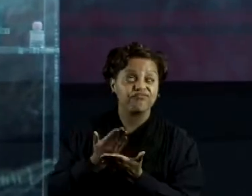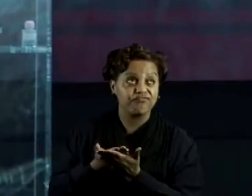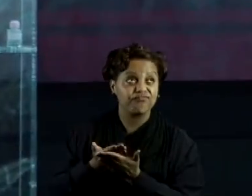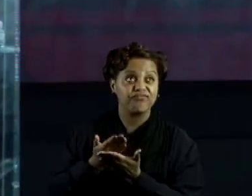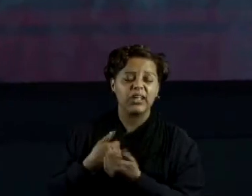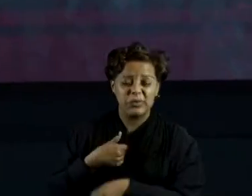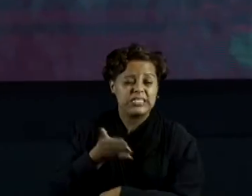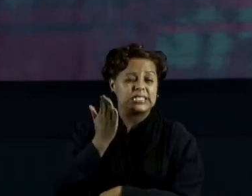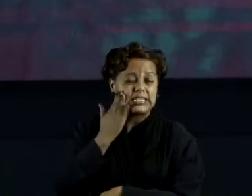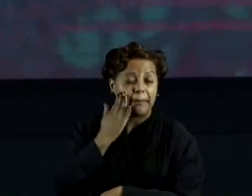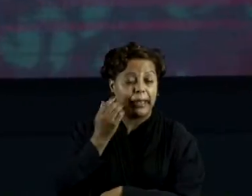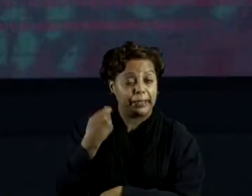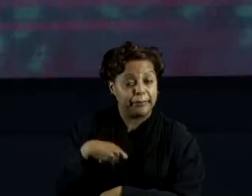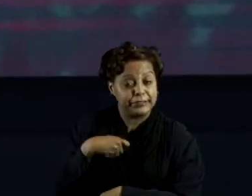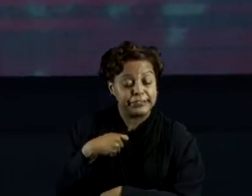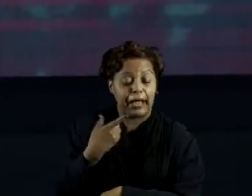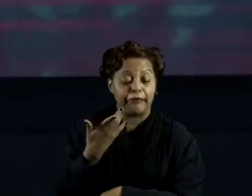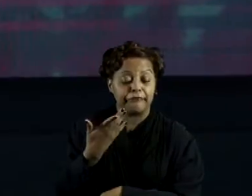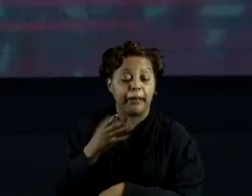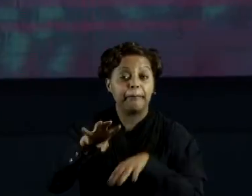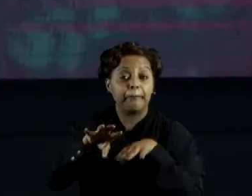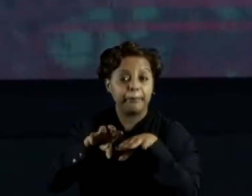alguma coisa que me trouxesse